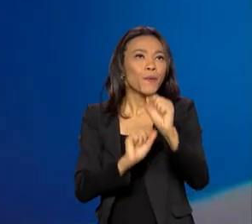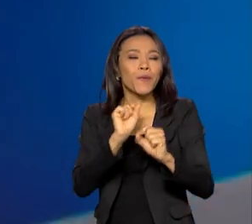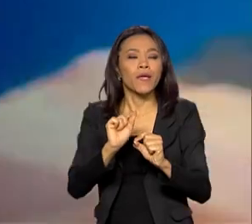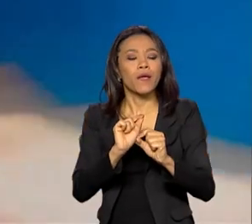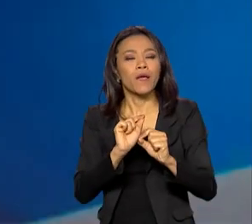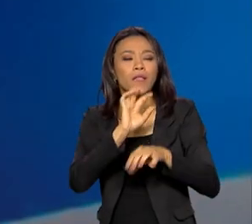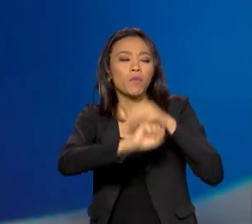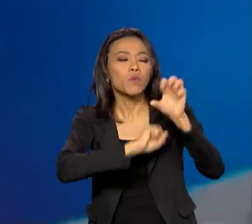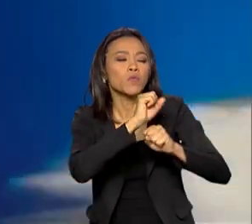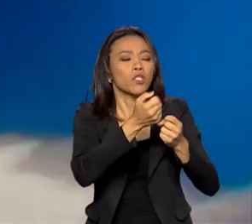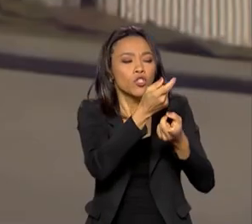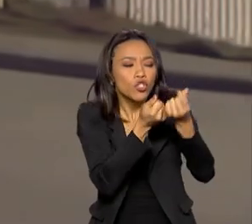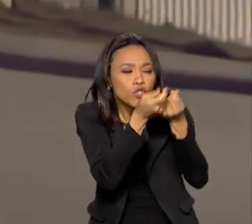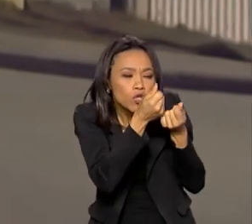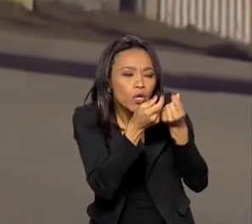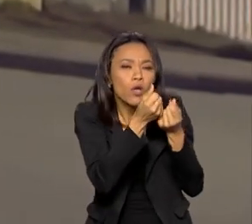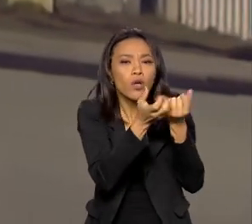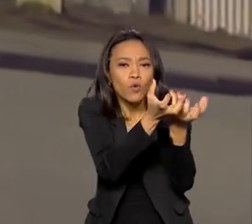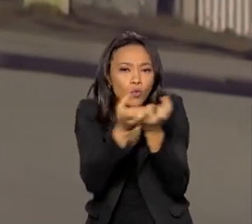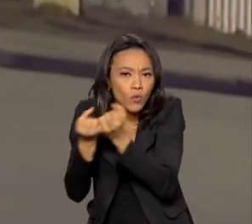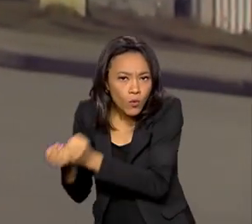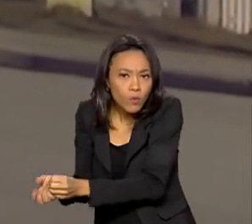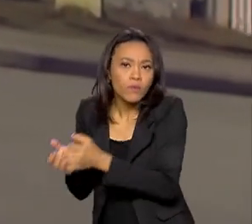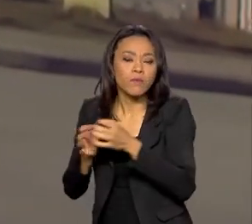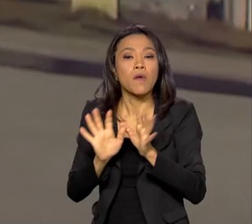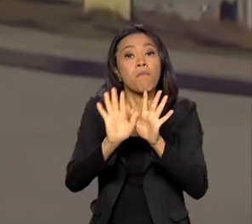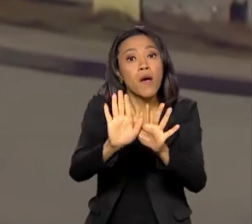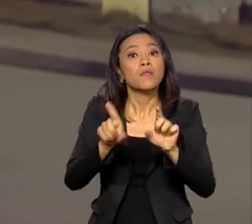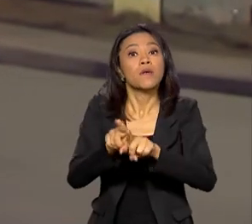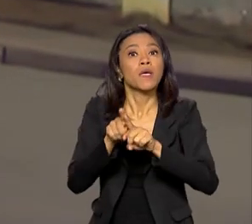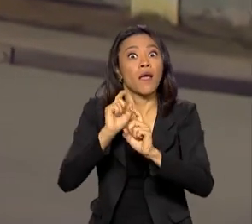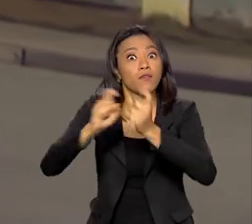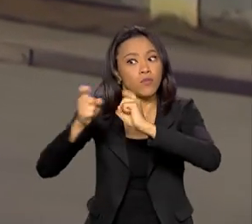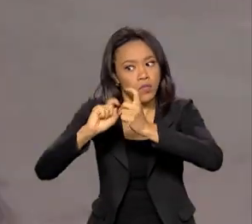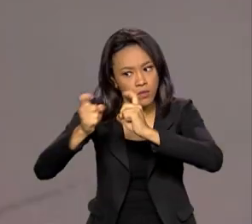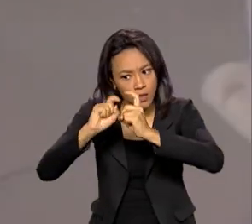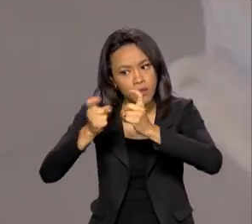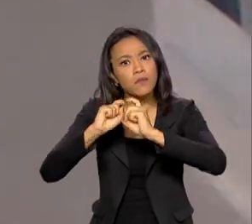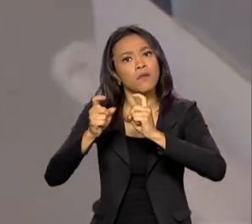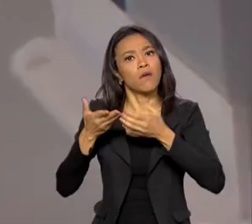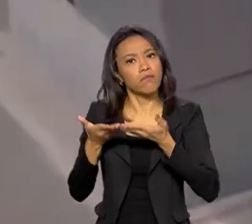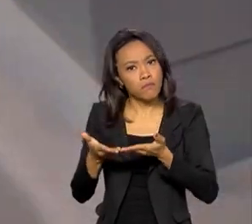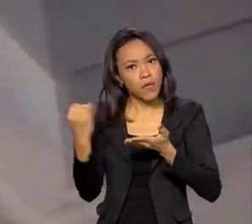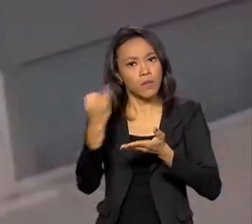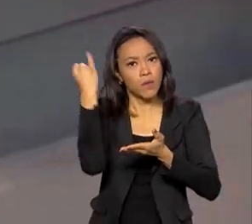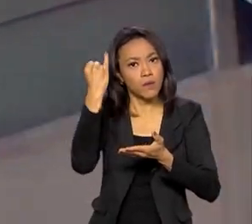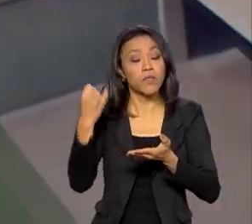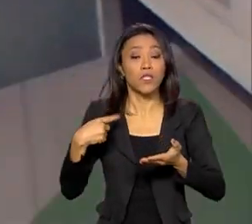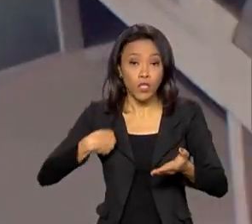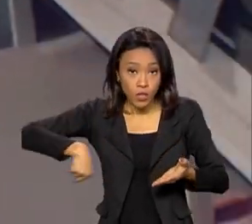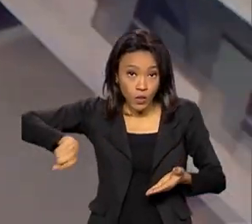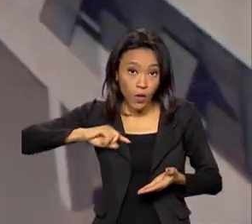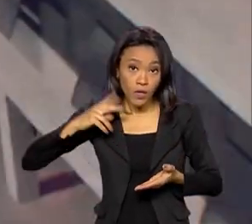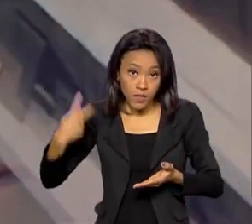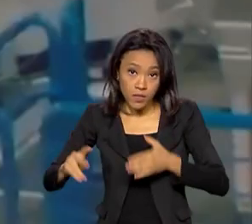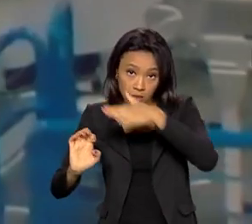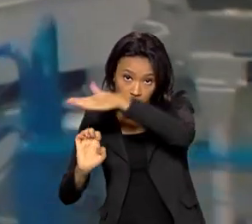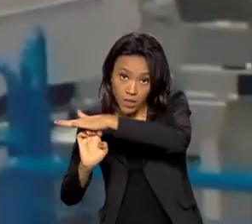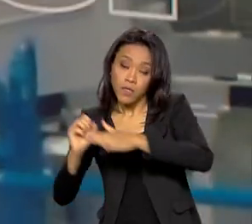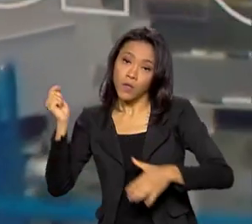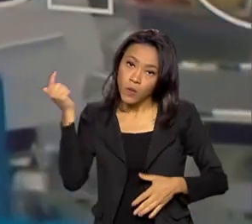indicadores financeiros, econômicos, mas também na administração propriamente dita. E assim nós conseguimos